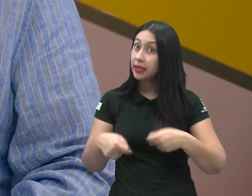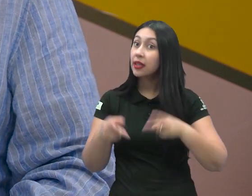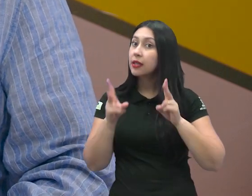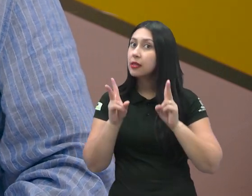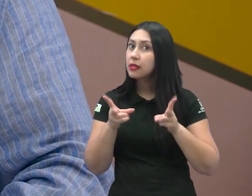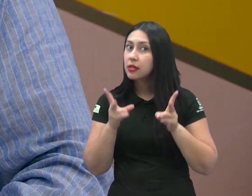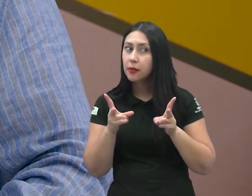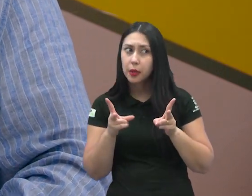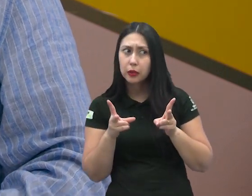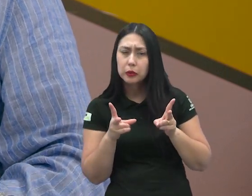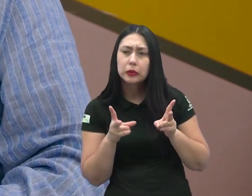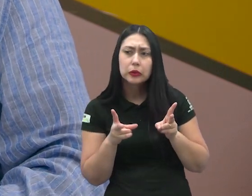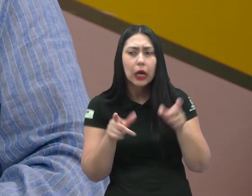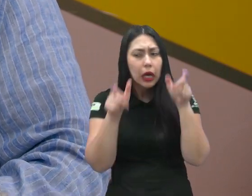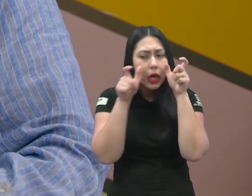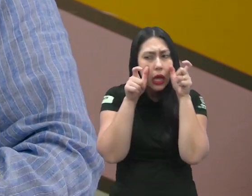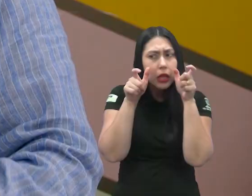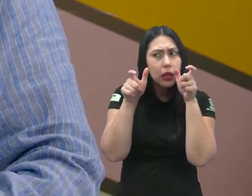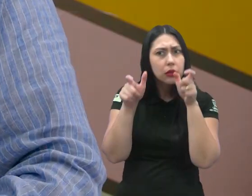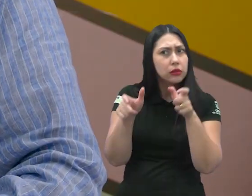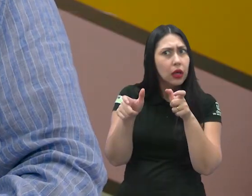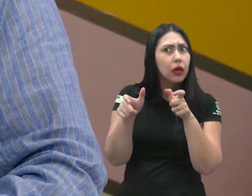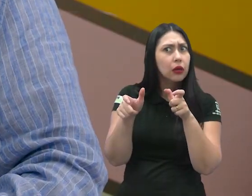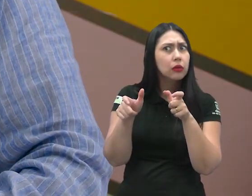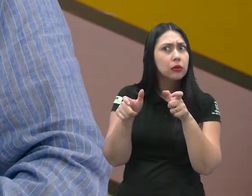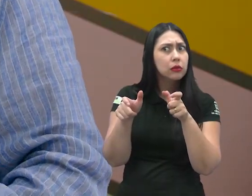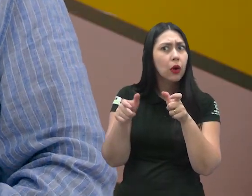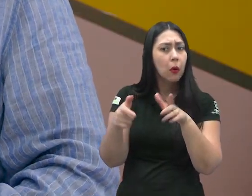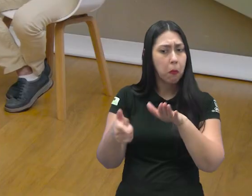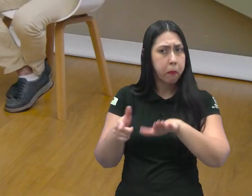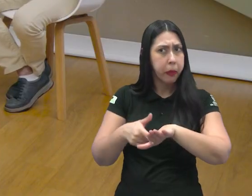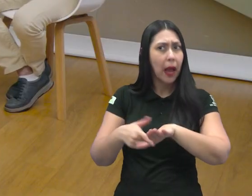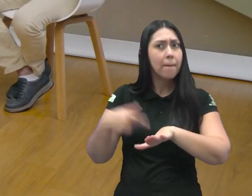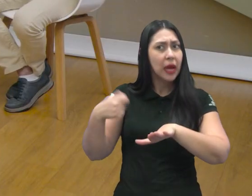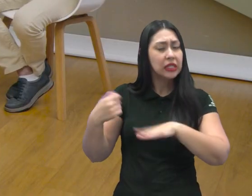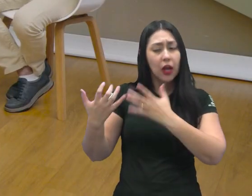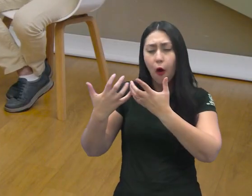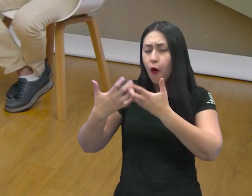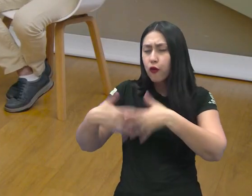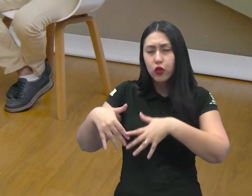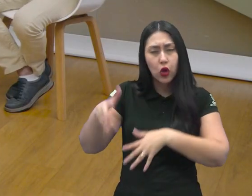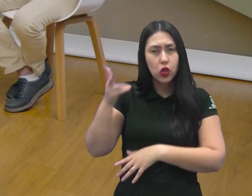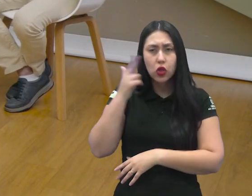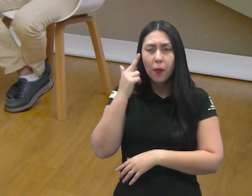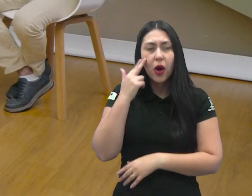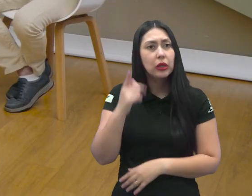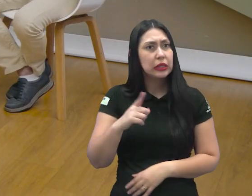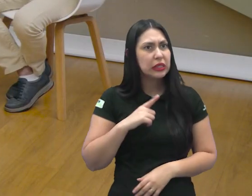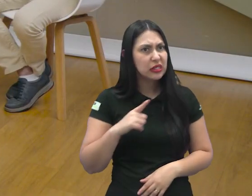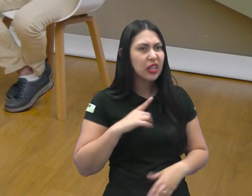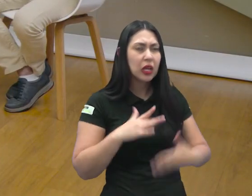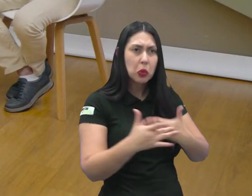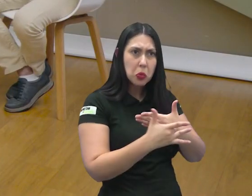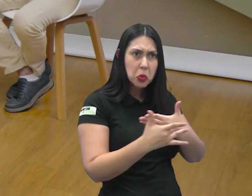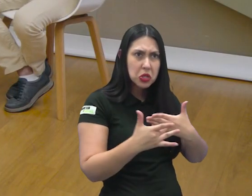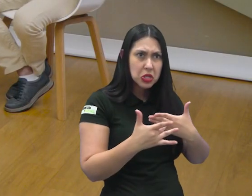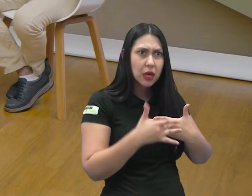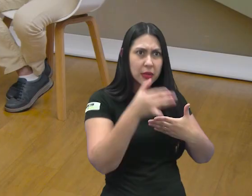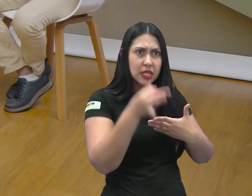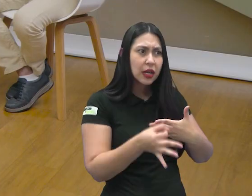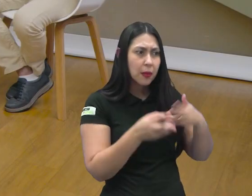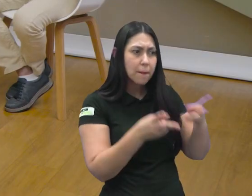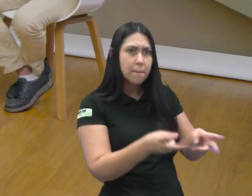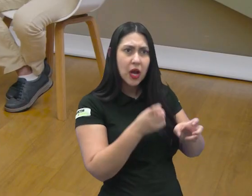sempre pensando que o pé tem que funcionar. E eu imagino que existe um exame específico no consultório para identificar qual que é o tipo do nosso